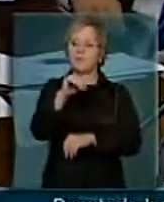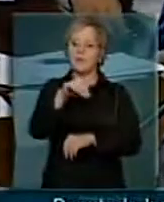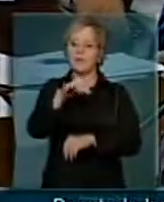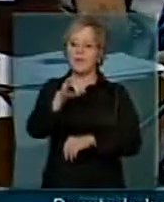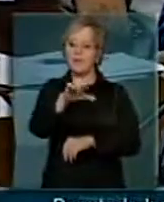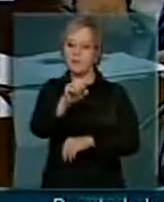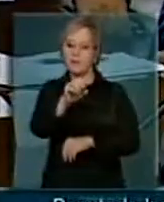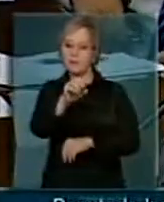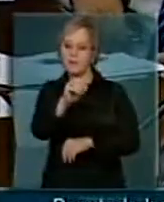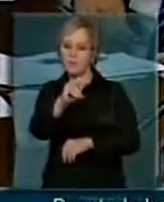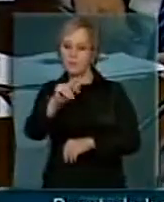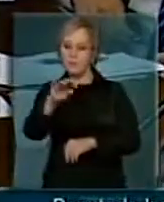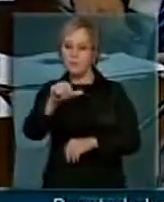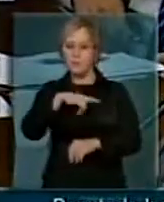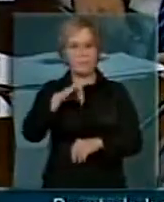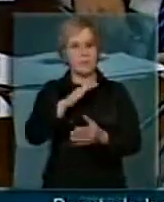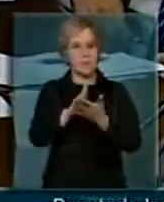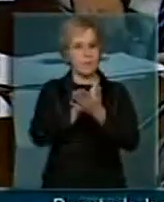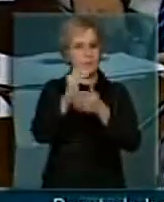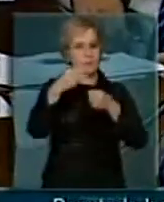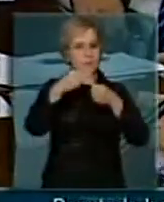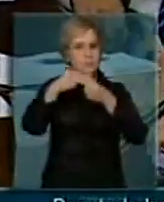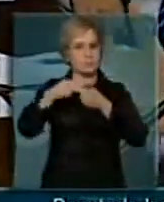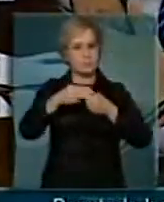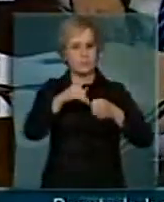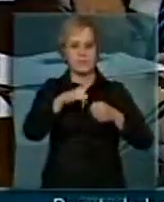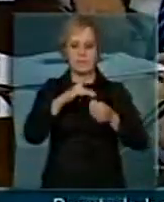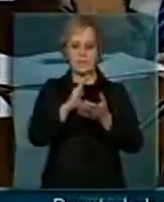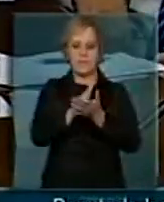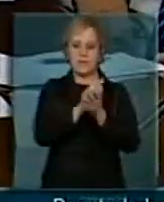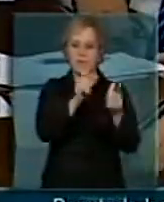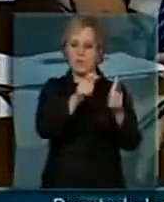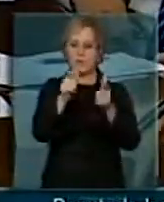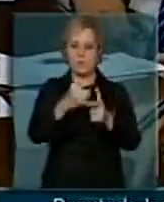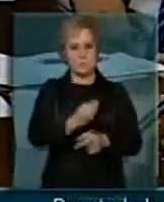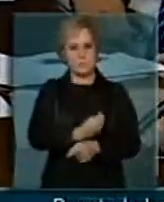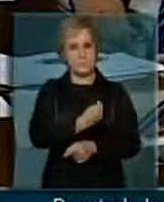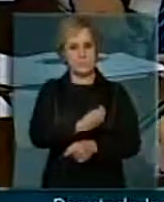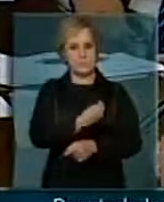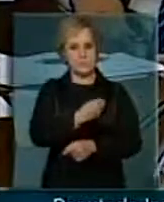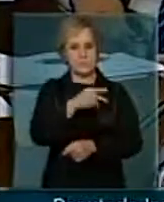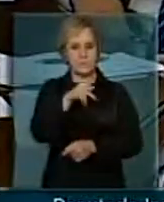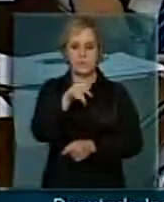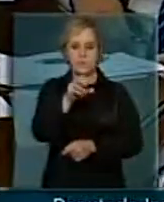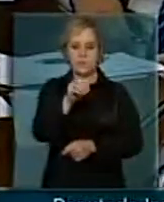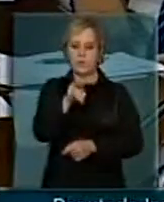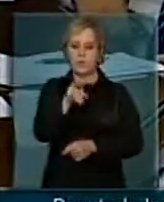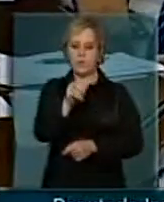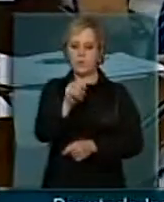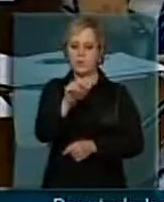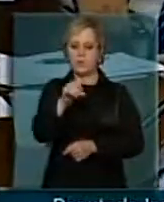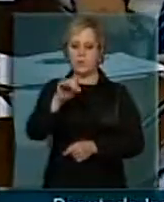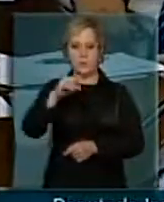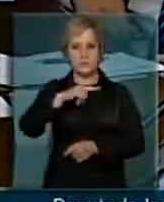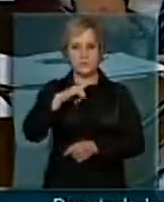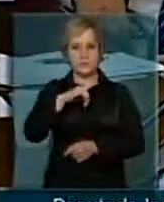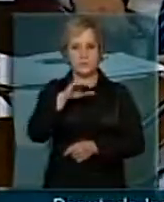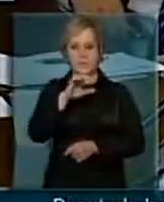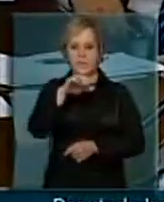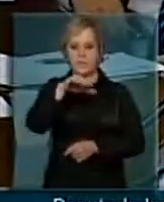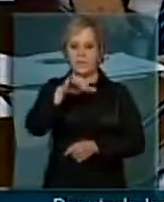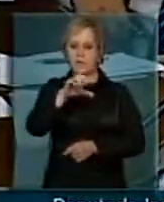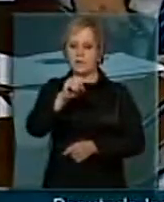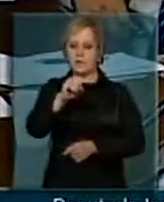por exemplo, de municípios que tinham, povoados que tinham as emissoras, sede de emissoras, e